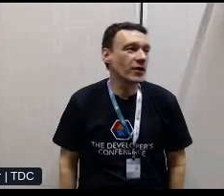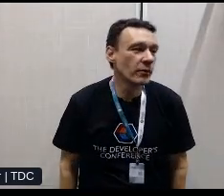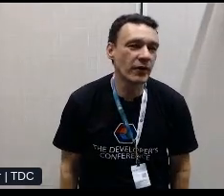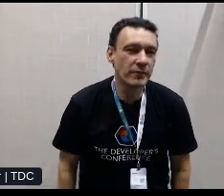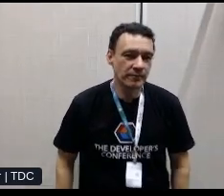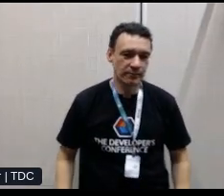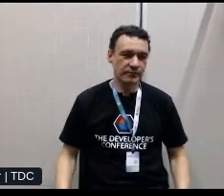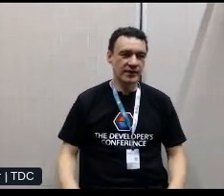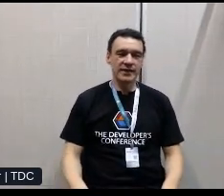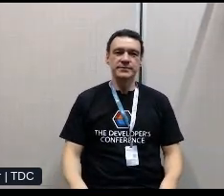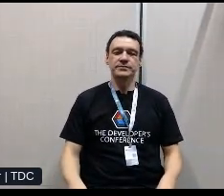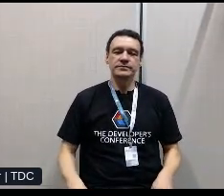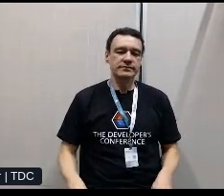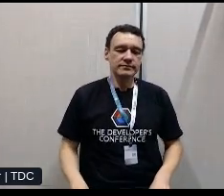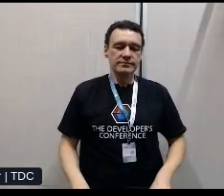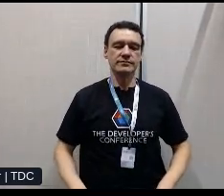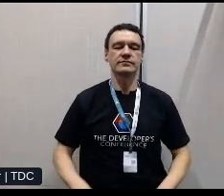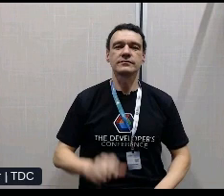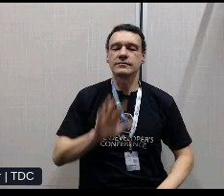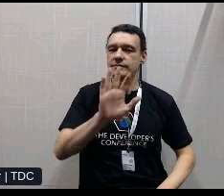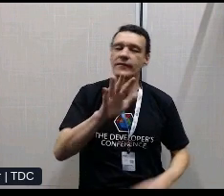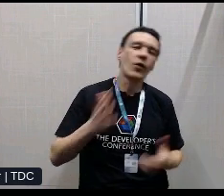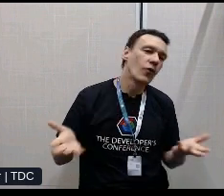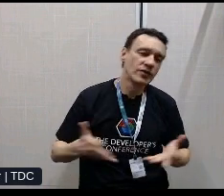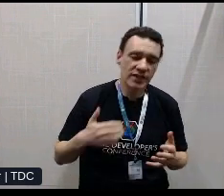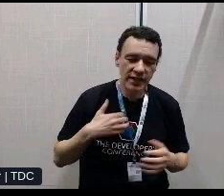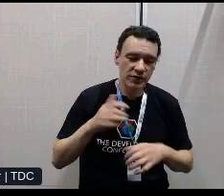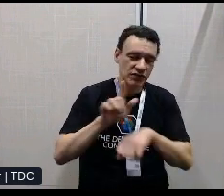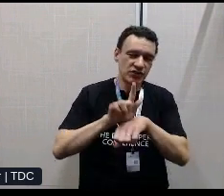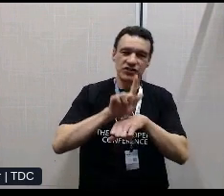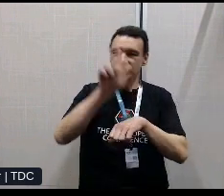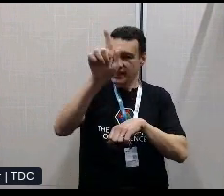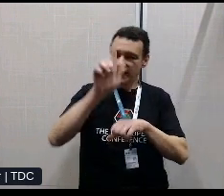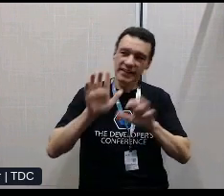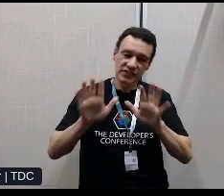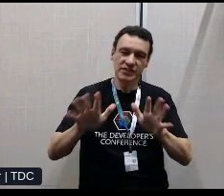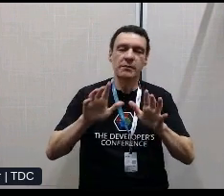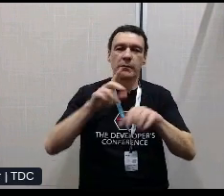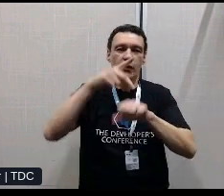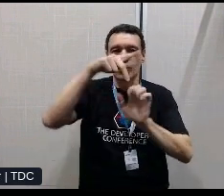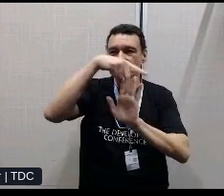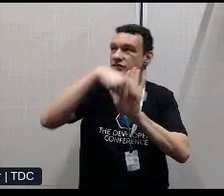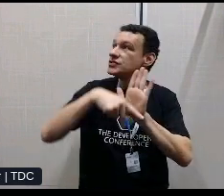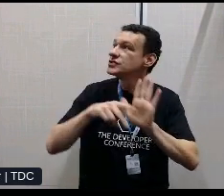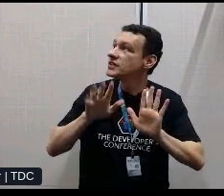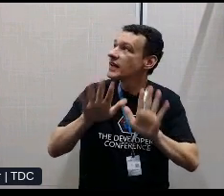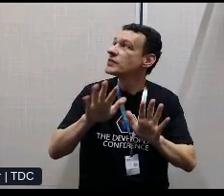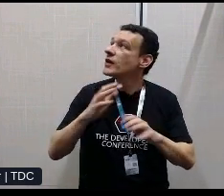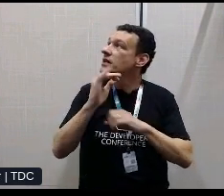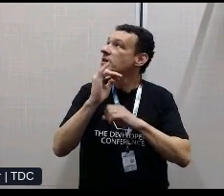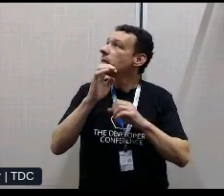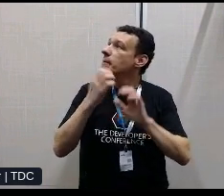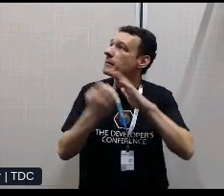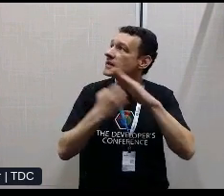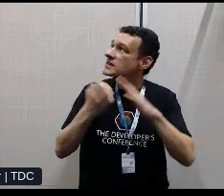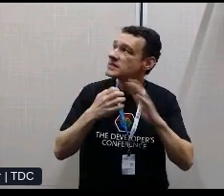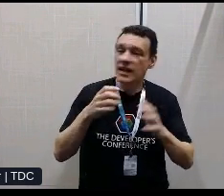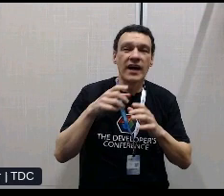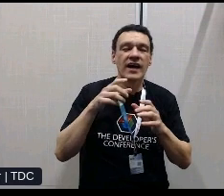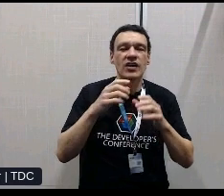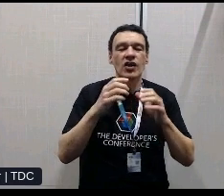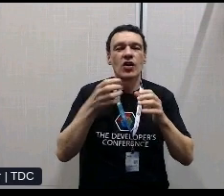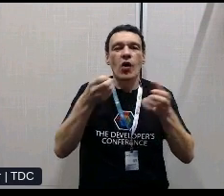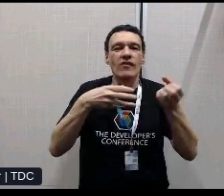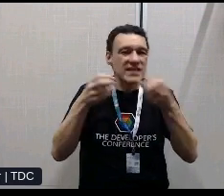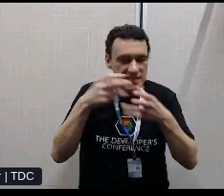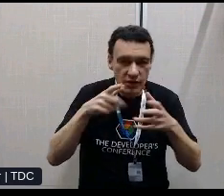vocês. Eu sou atualmente gerente de projetos no Cesar, é uma empresa de inovação que fica localizada em Recife. Também